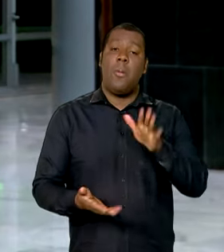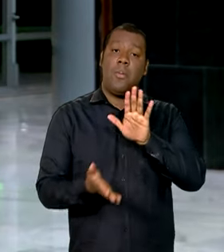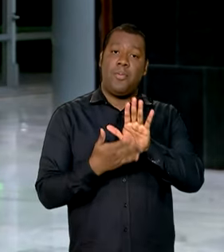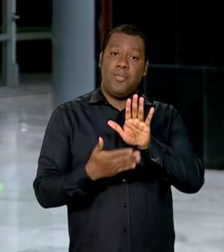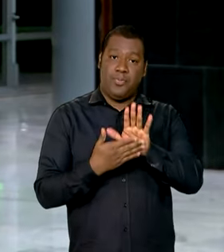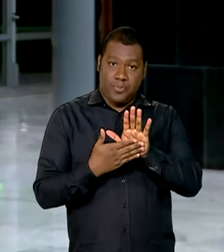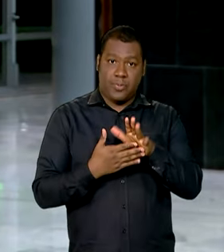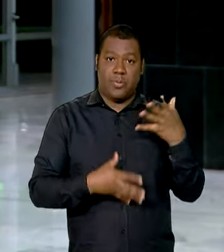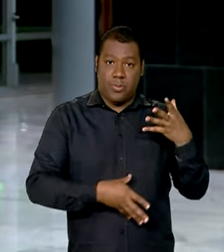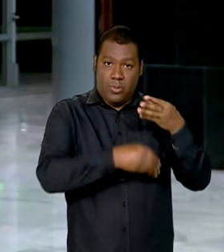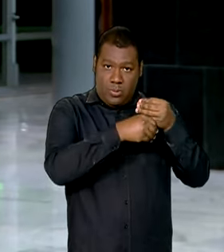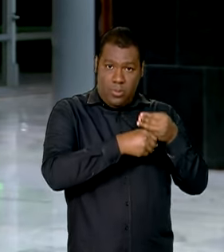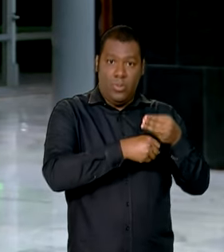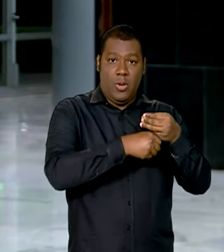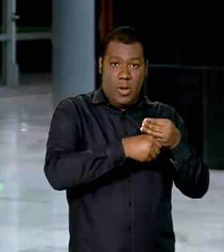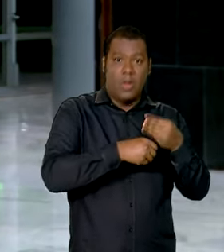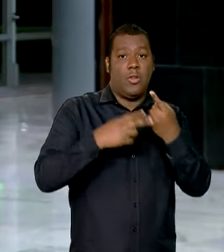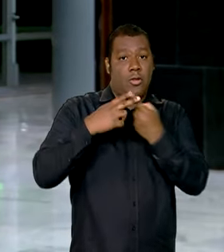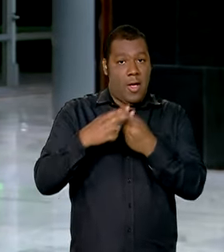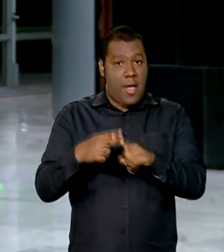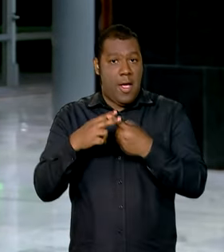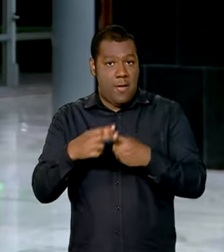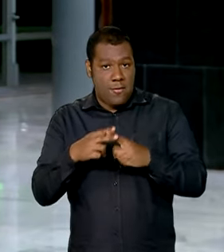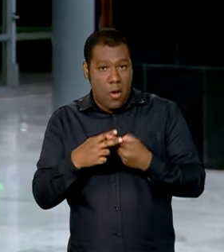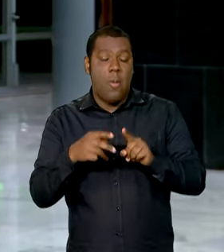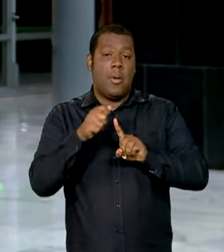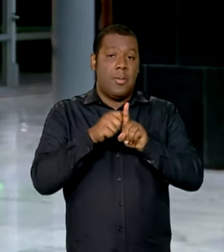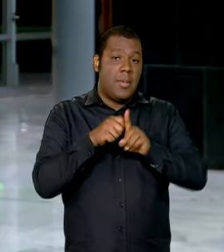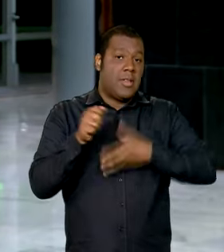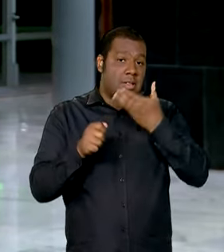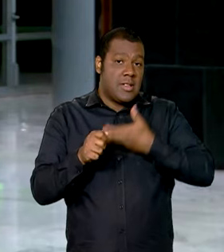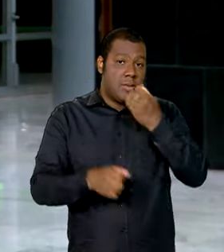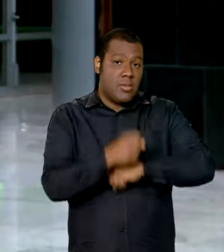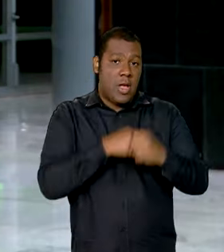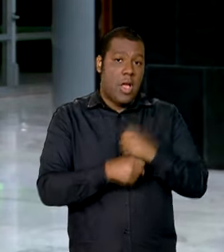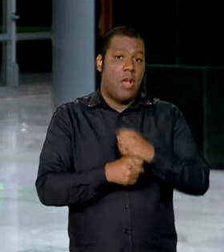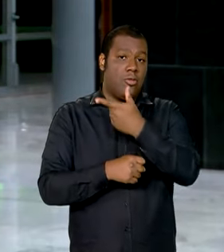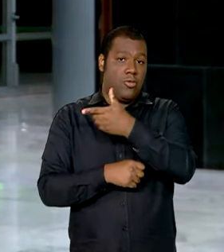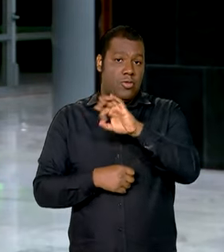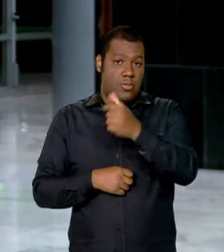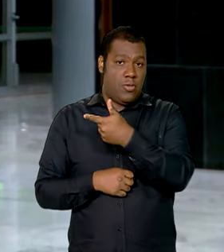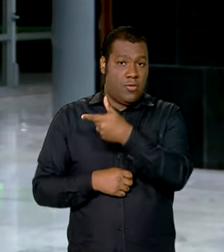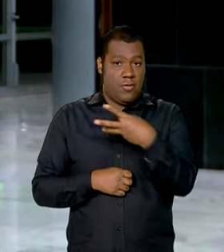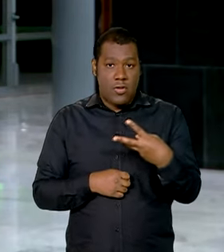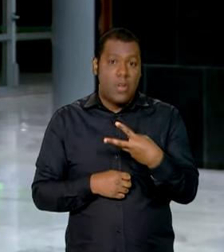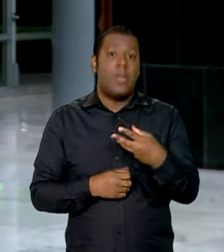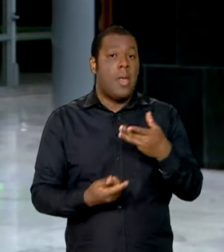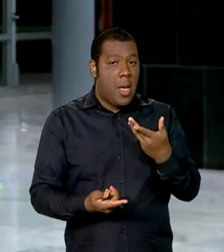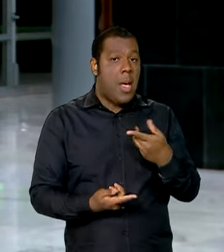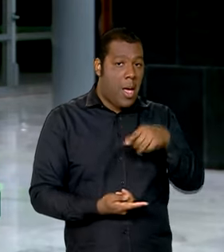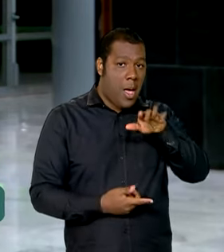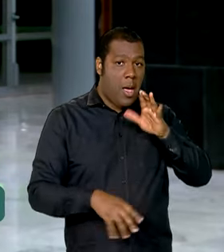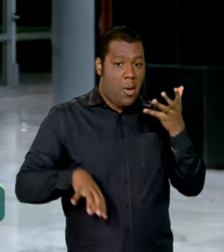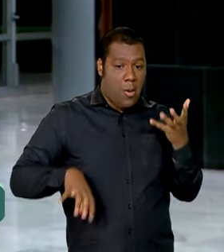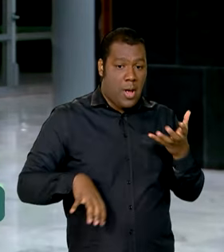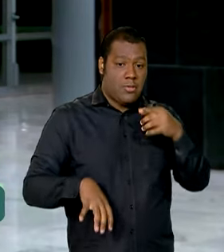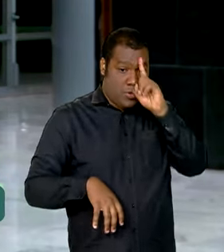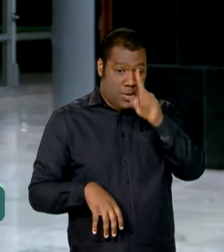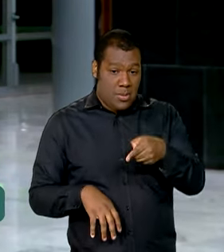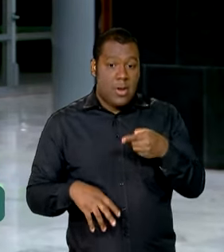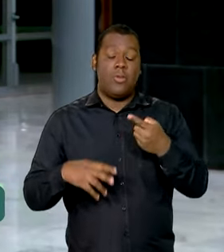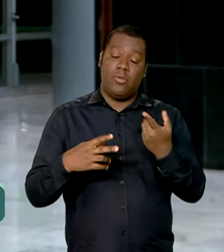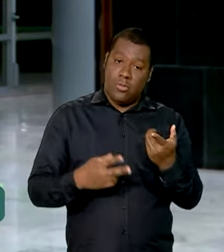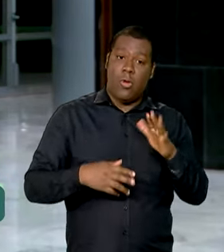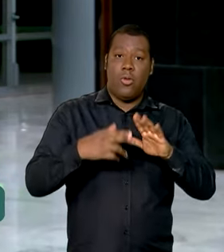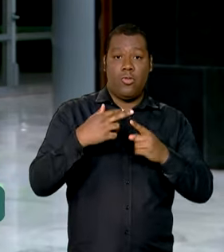à Constituição da Reforma em dezembro de 2023, mas há uma série de pontos a serem regulamentados